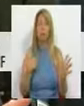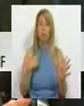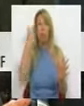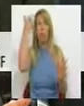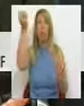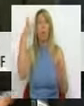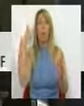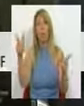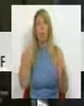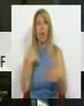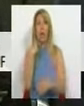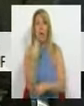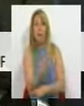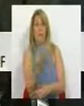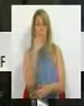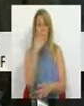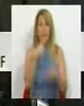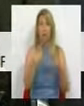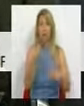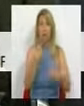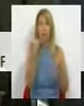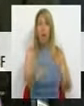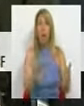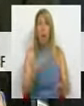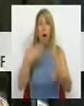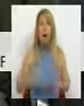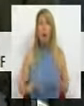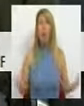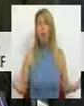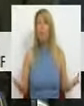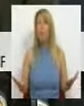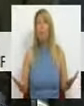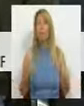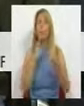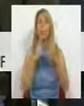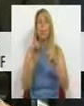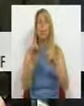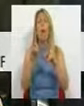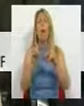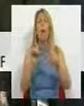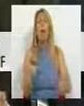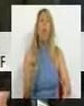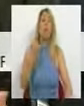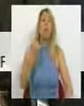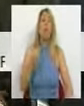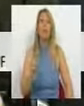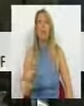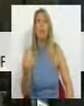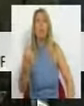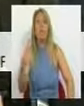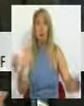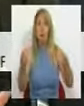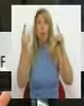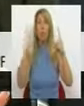essas irregularidades. Ou seja, a pergunta é esta, muito concreta, não se tratam de questões pontuais, são questões graves, são questões